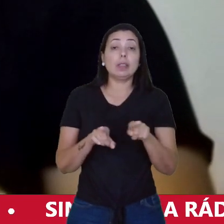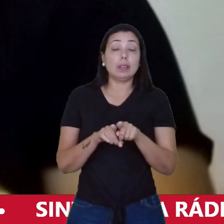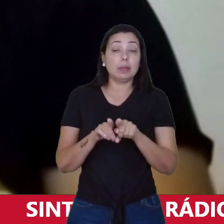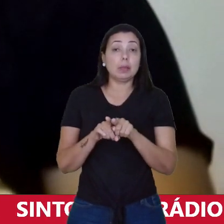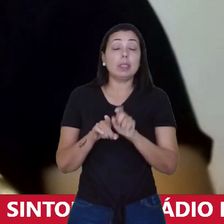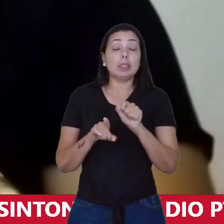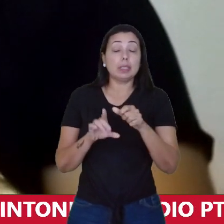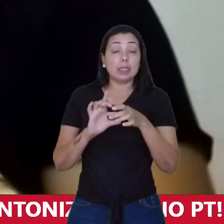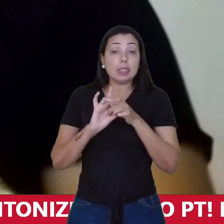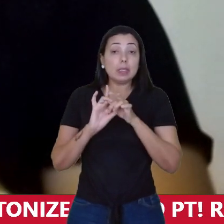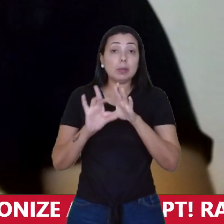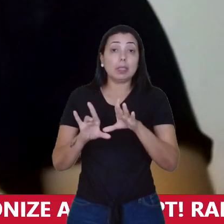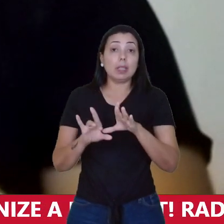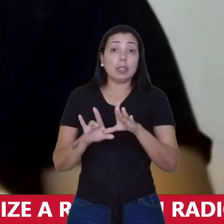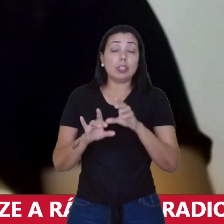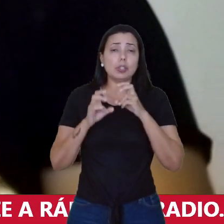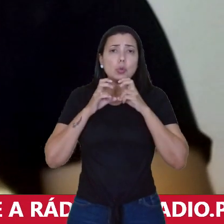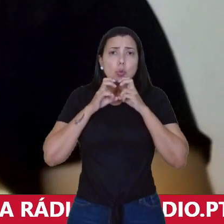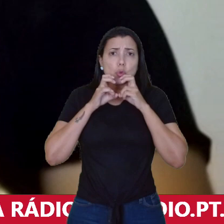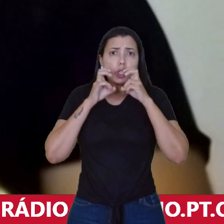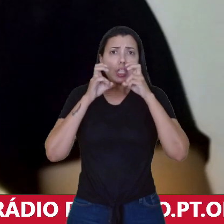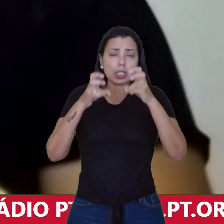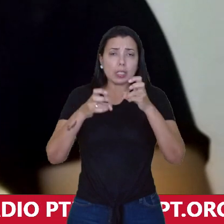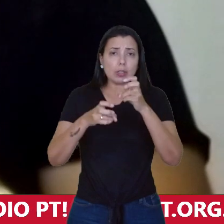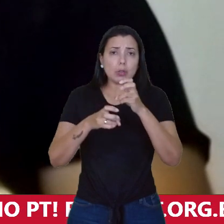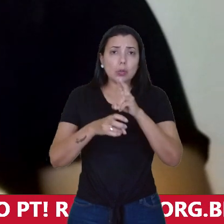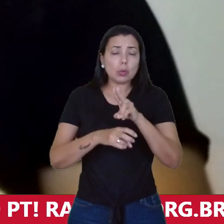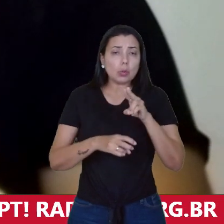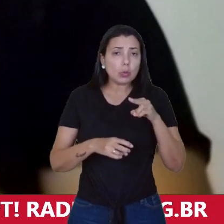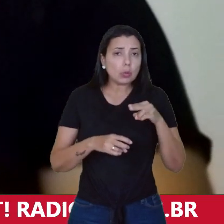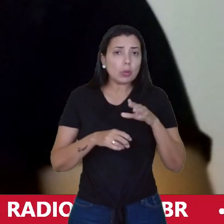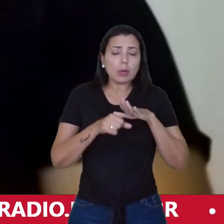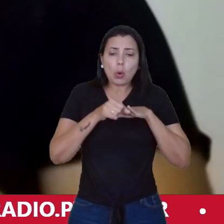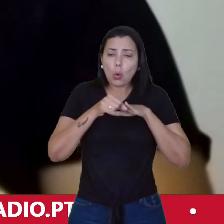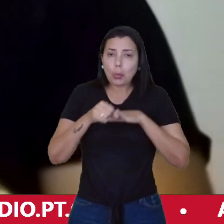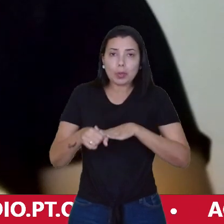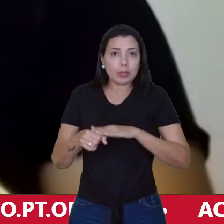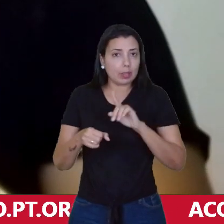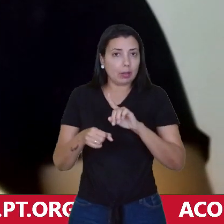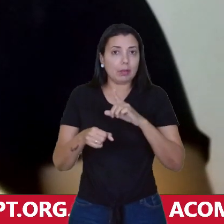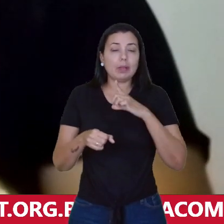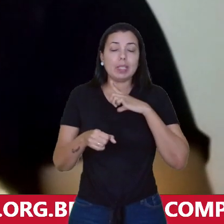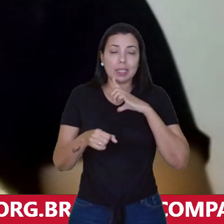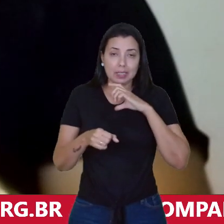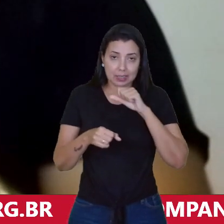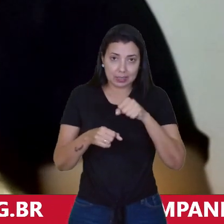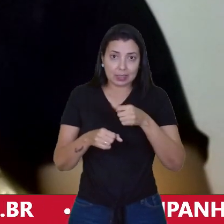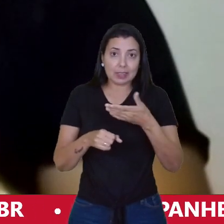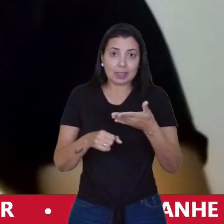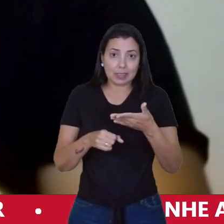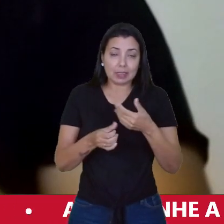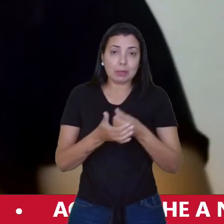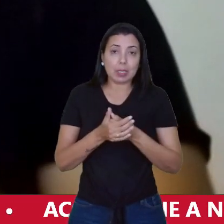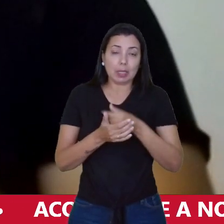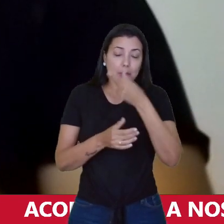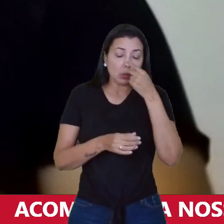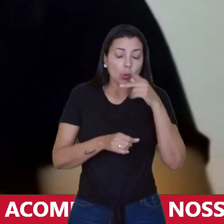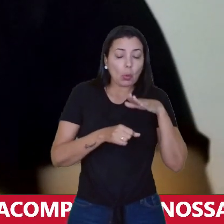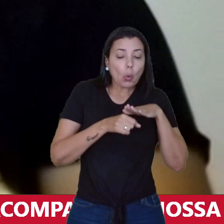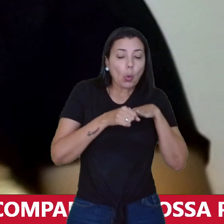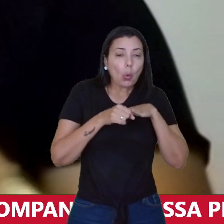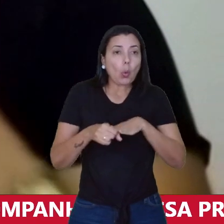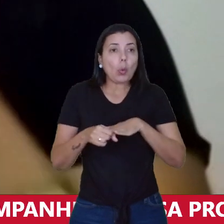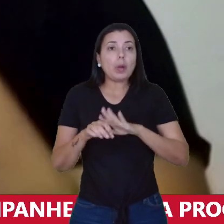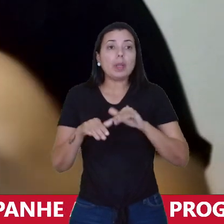e a liberdade, o grito pela liberdade, ele jamais vem do opressor, ele vem pelo oprimido. Por